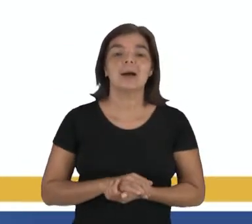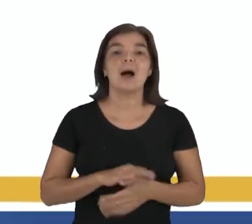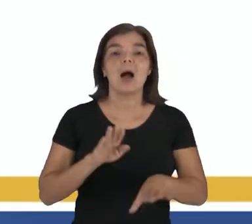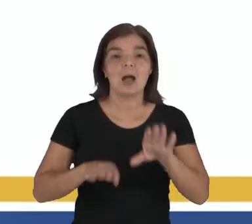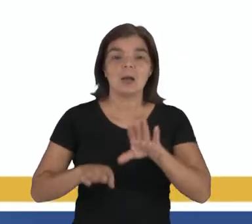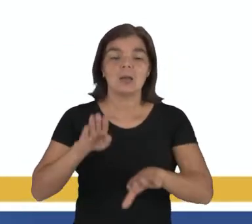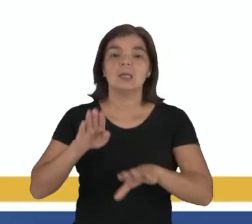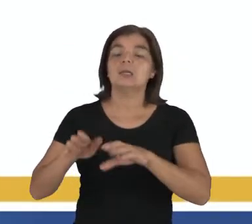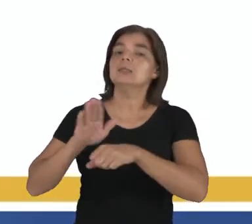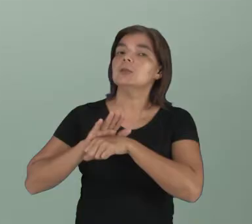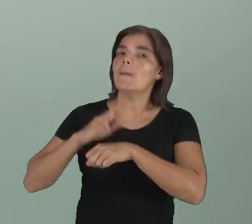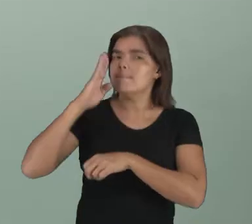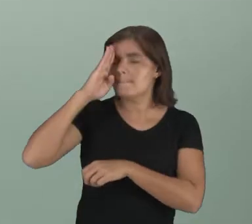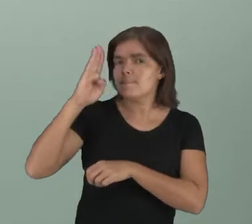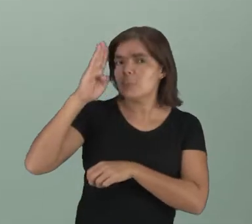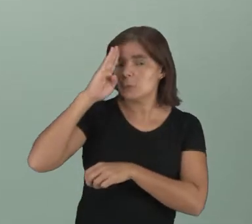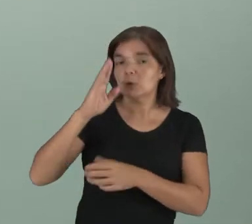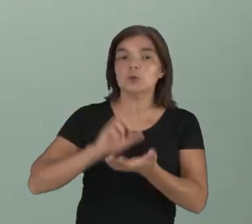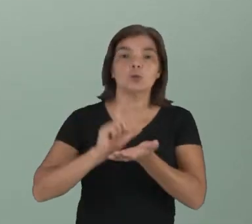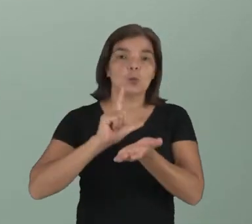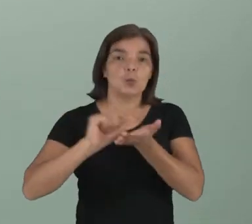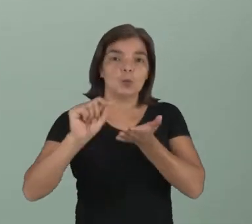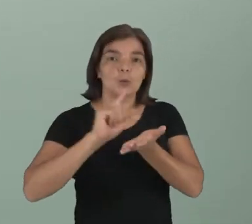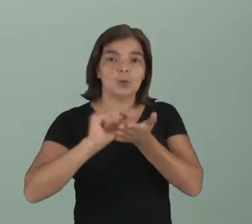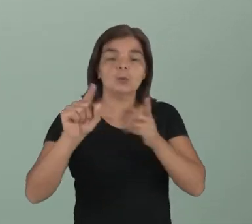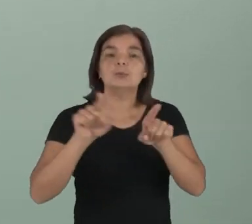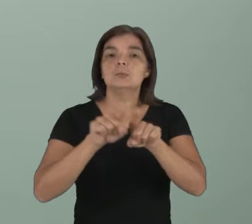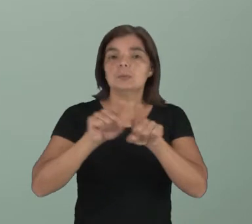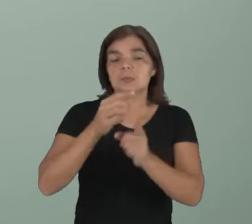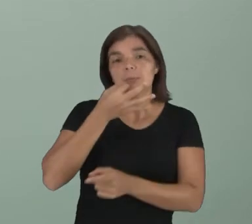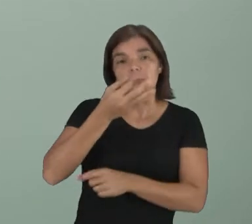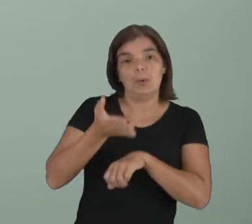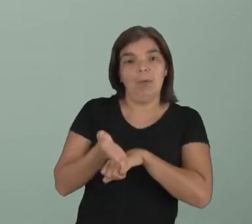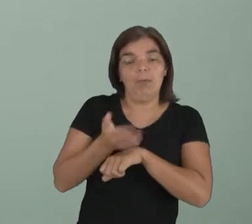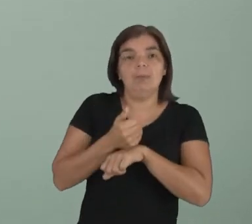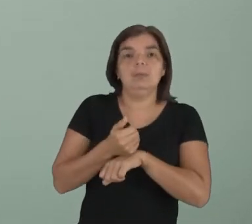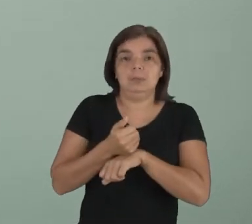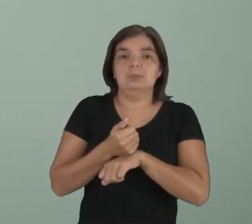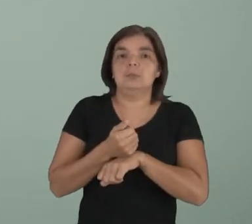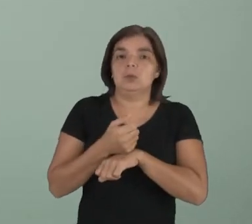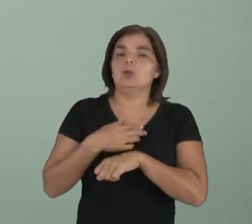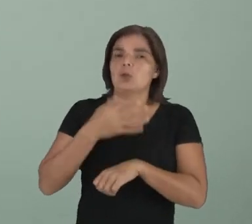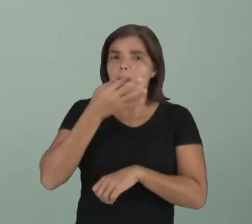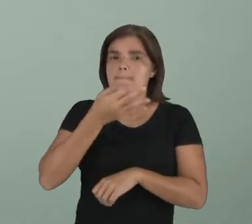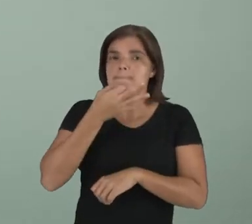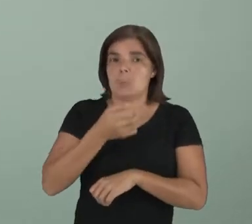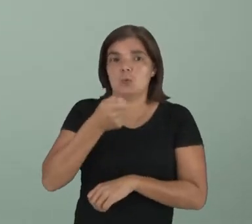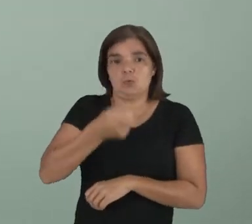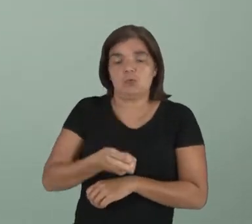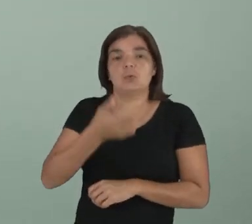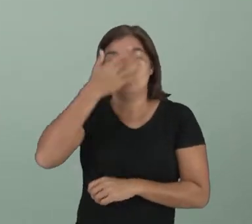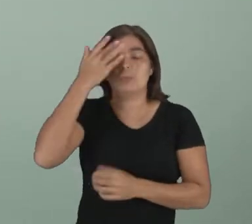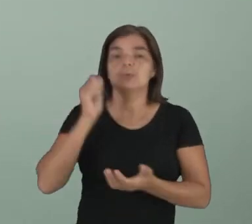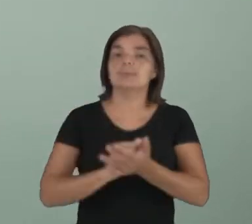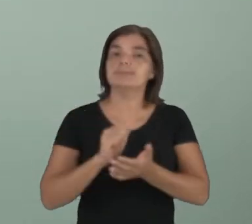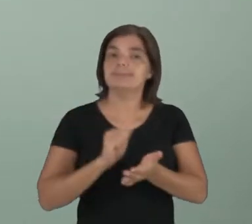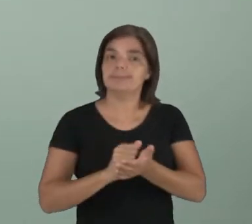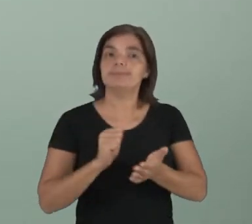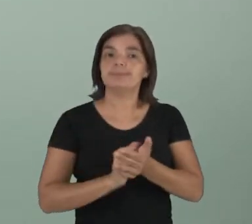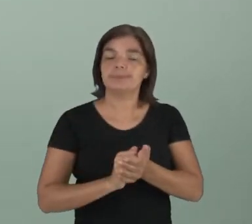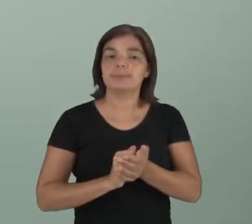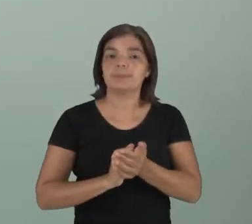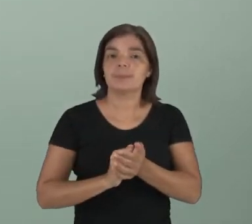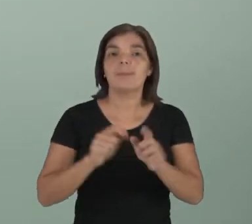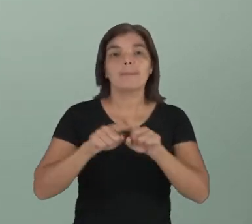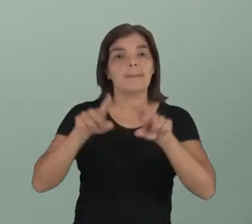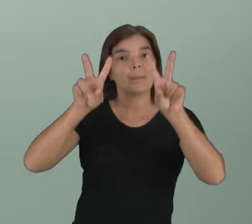ele muitas vezes, principalmente no artigo de opinião, antecipa o posicionamento defendido no texto,